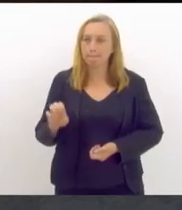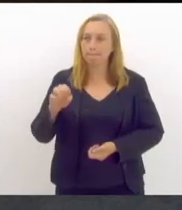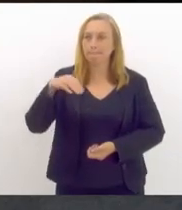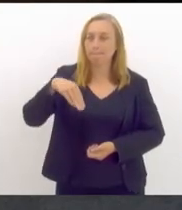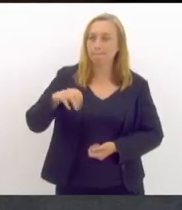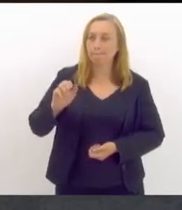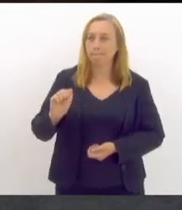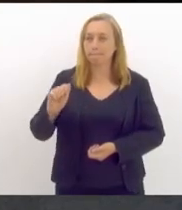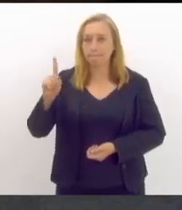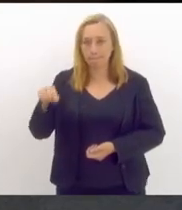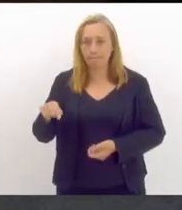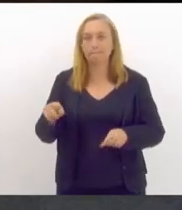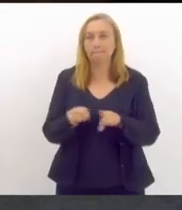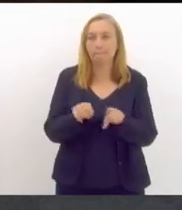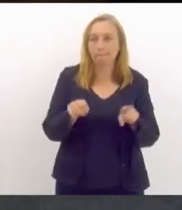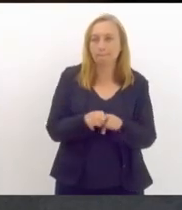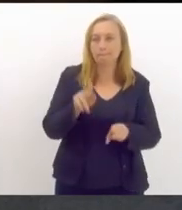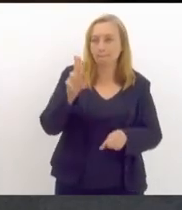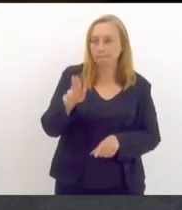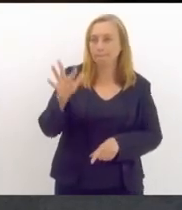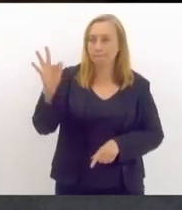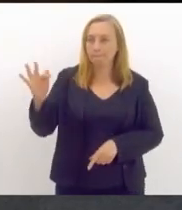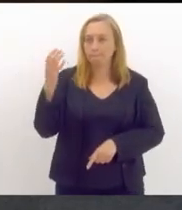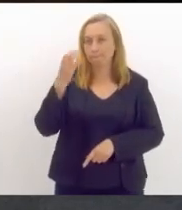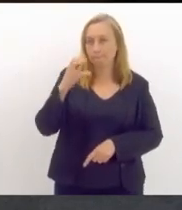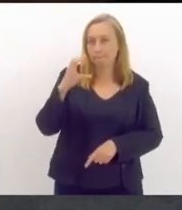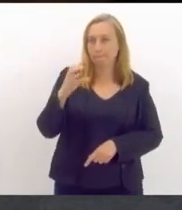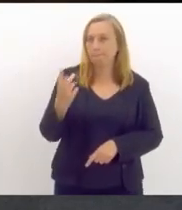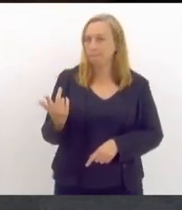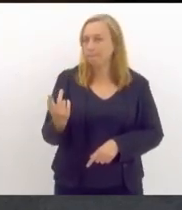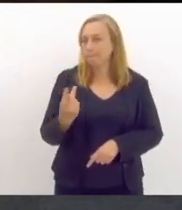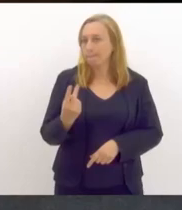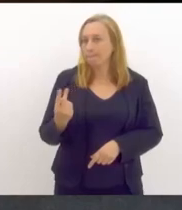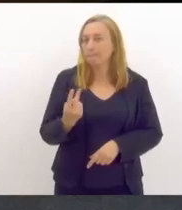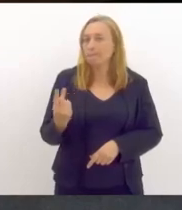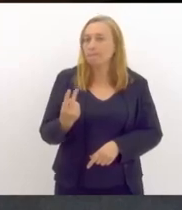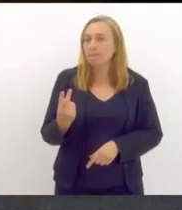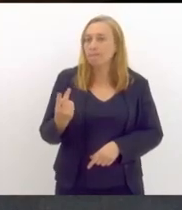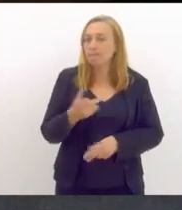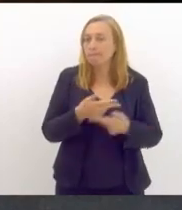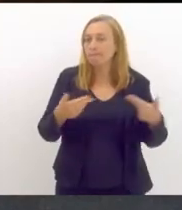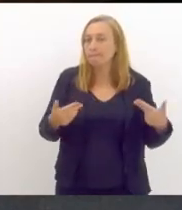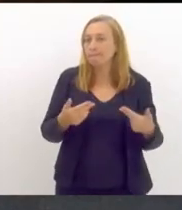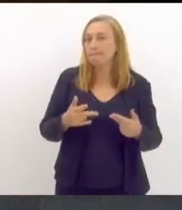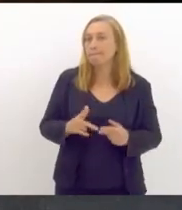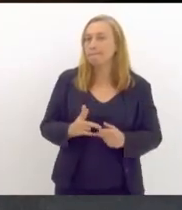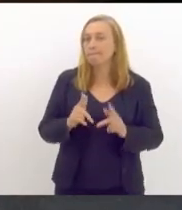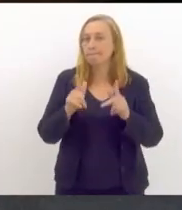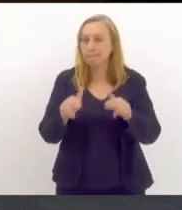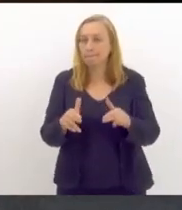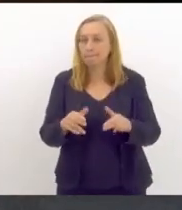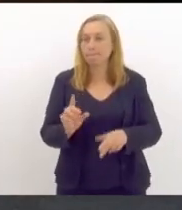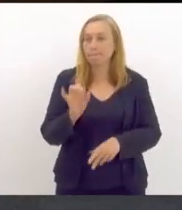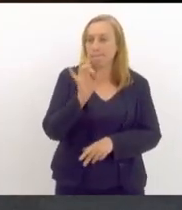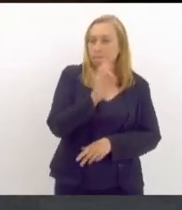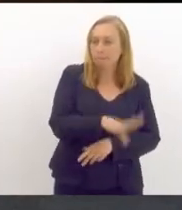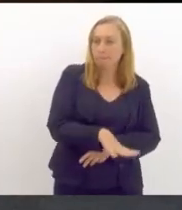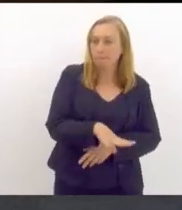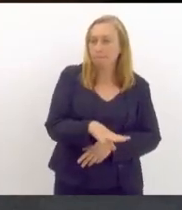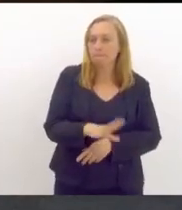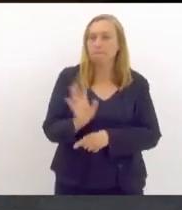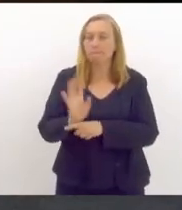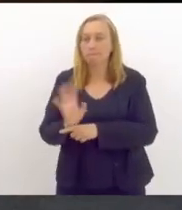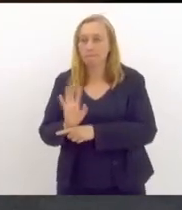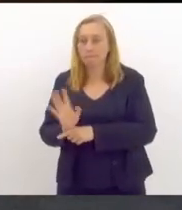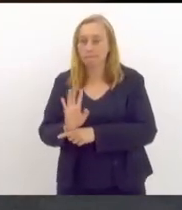o cinema da uf Niterói tem duas coisas muito incomum porque as duas últimas sessões que foram passadas